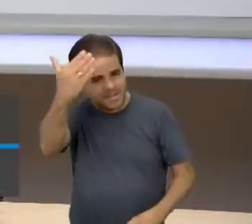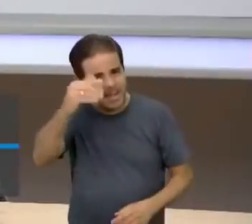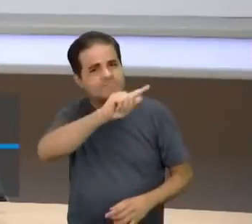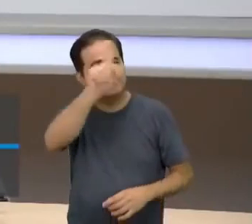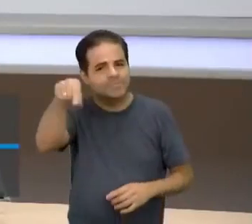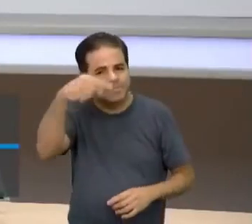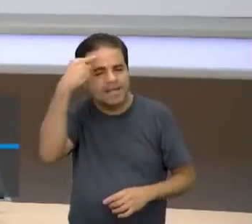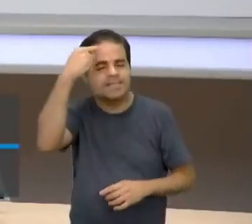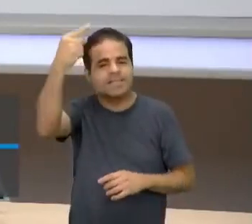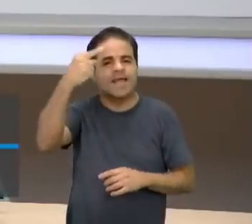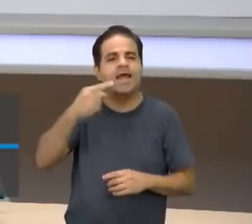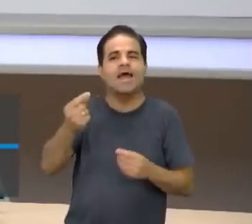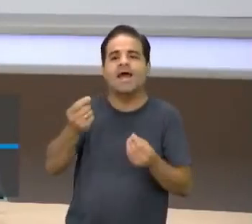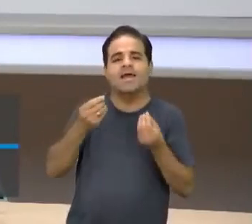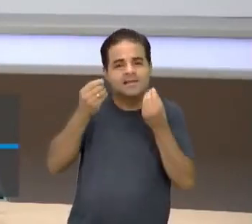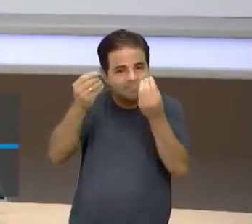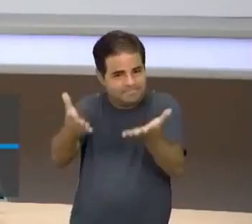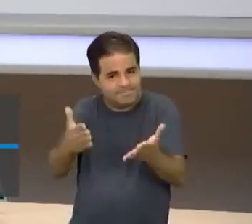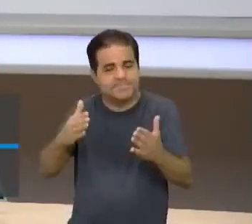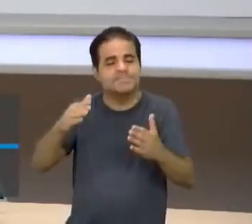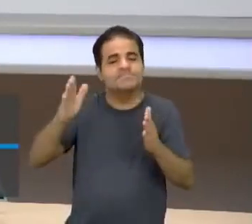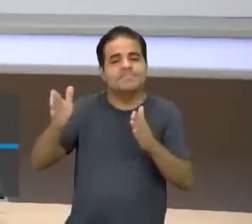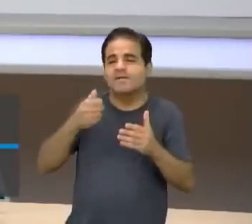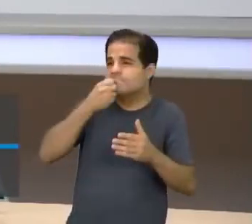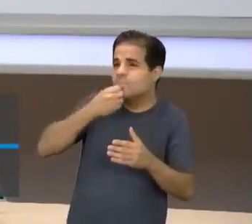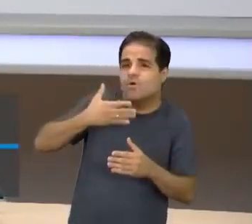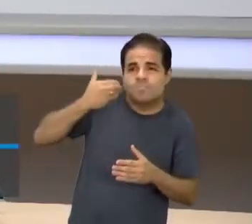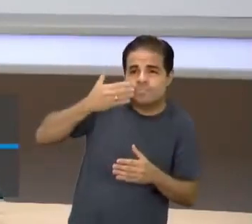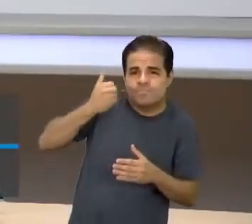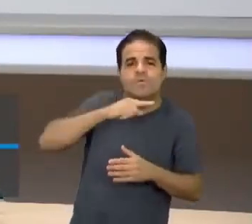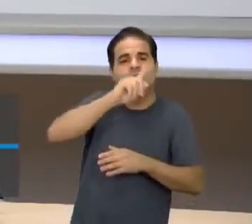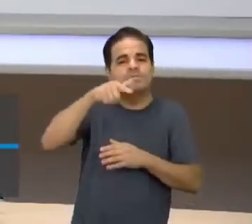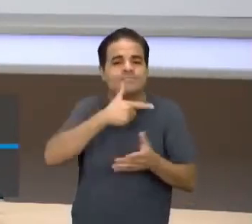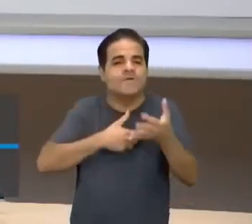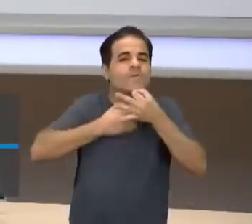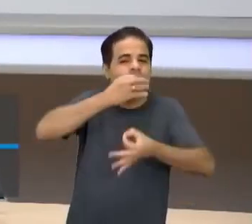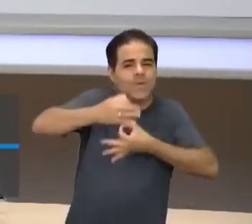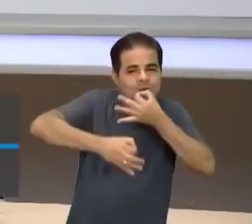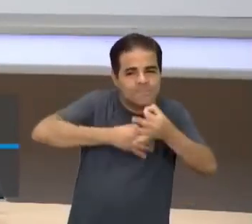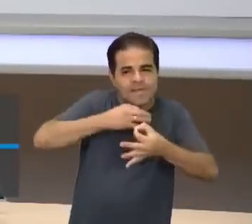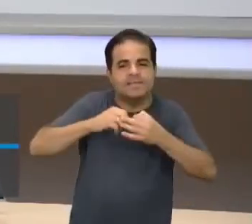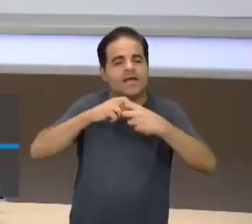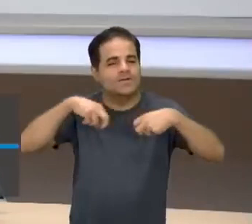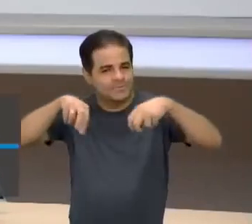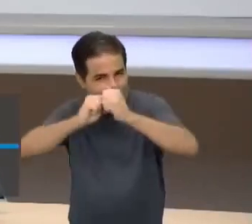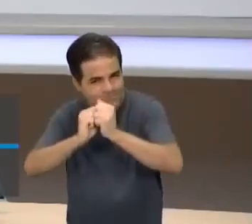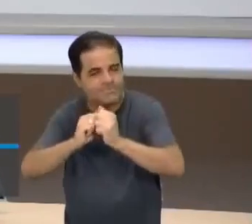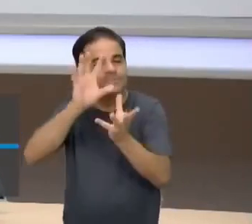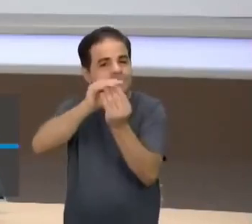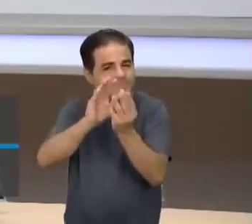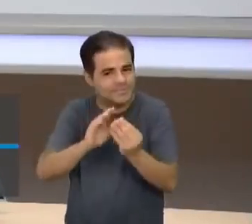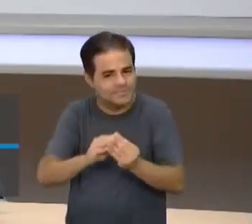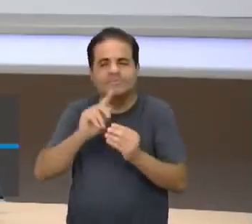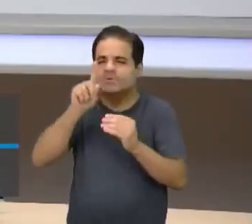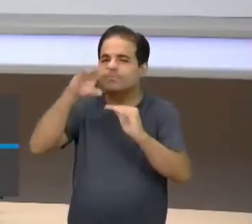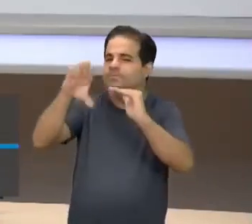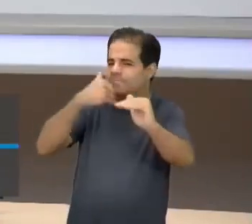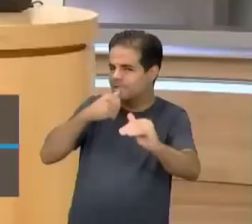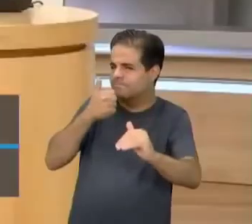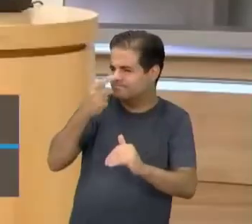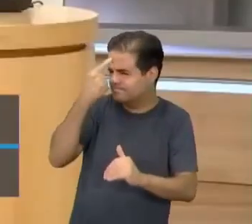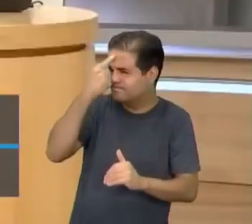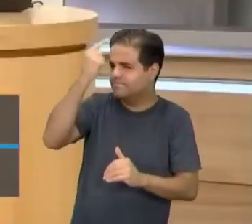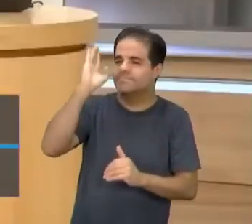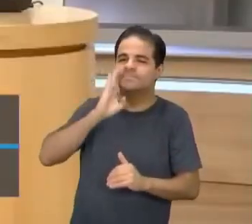essa ideia. Em vez de ficar no celular, isso é bem mais produtivo, que aí depois vocês conseguem comentar entre vocês para resumir e mandar pra gente. Bacana essa